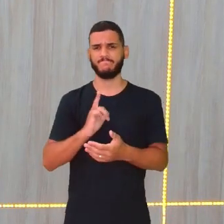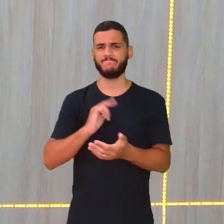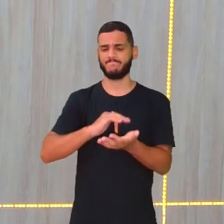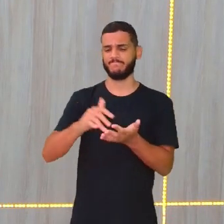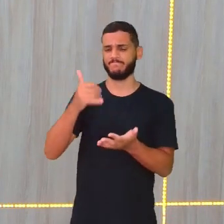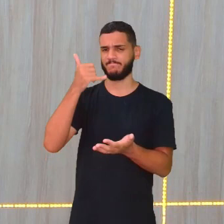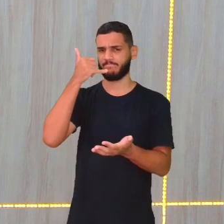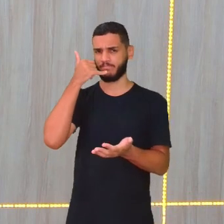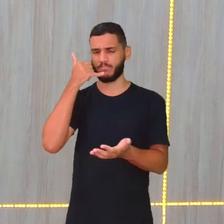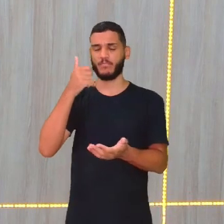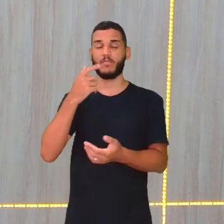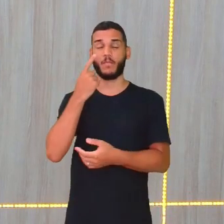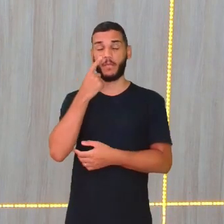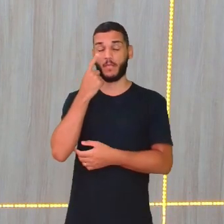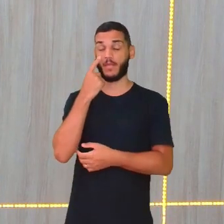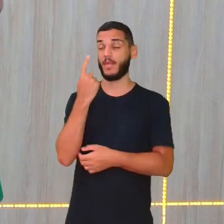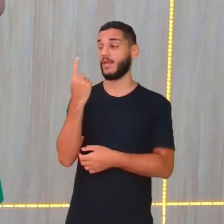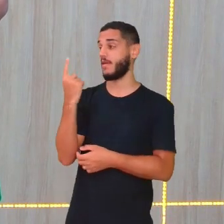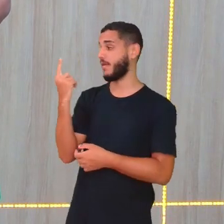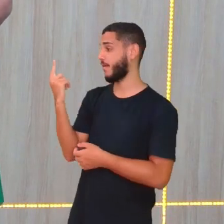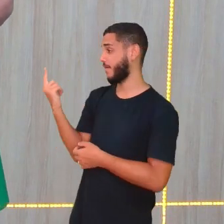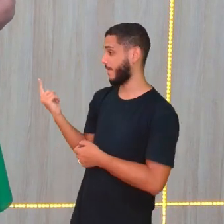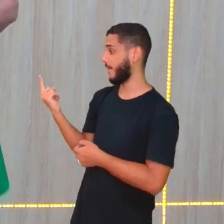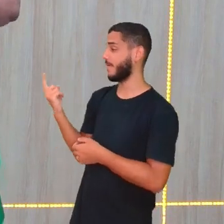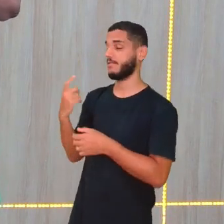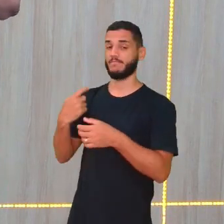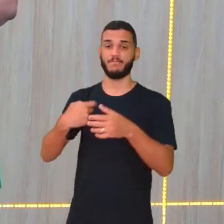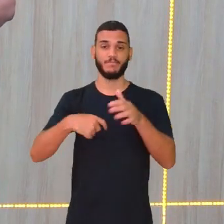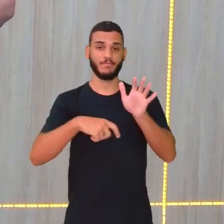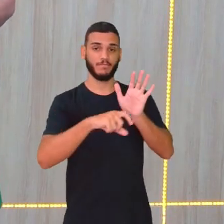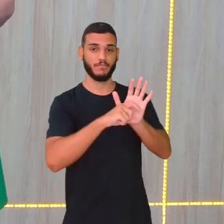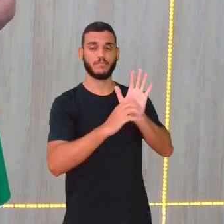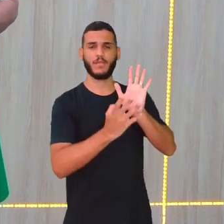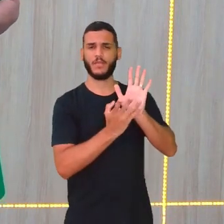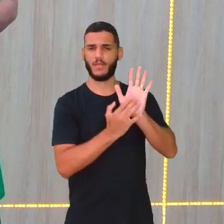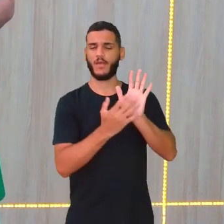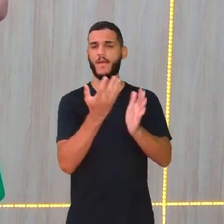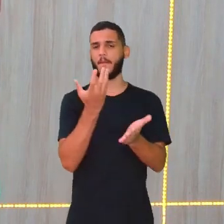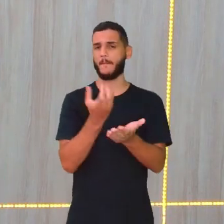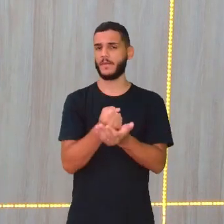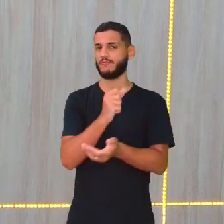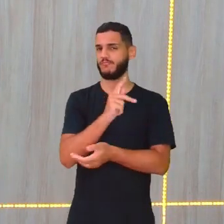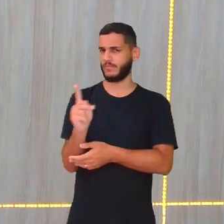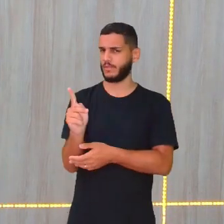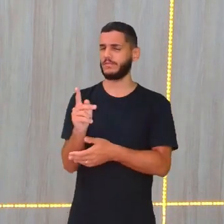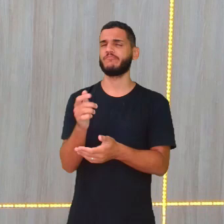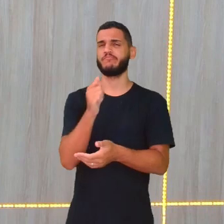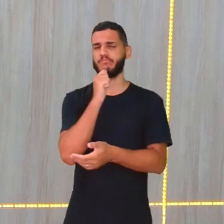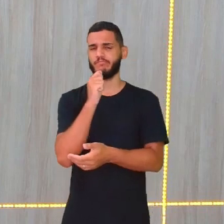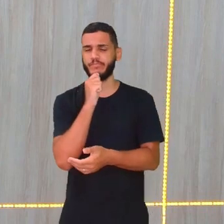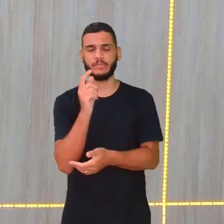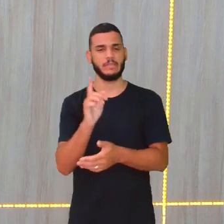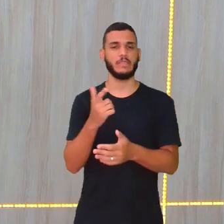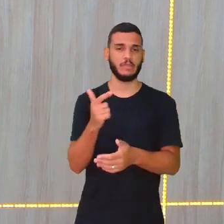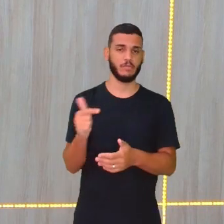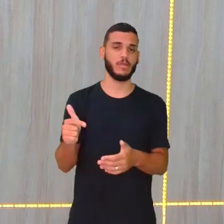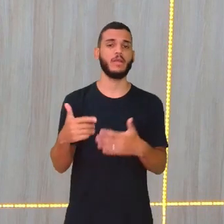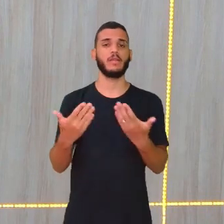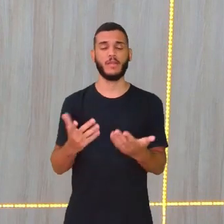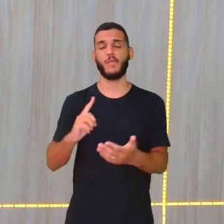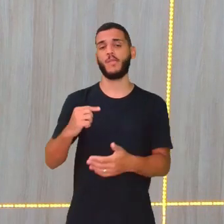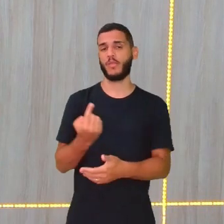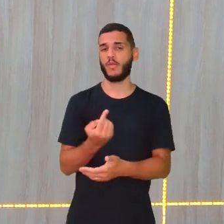seu celular, né, para ir para a nossa tela, baixa esse aplicativo quem não baixou ainda e vamos